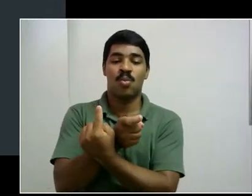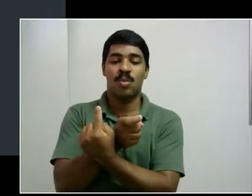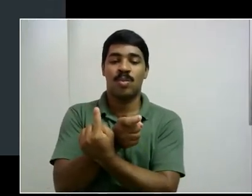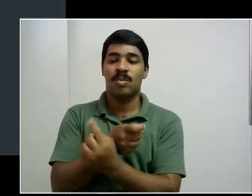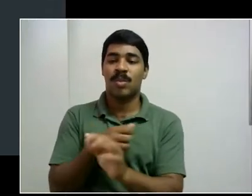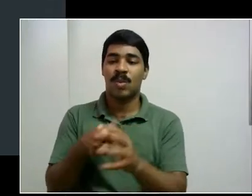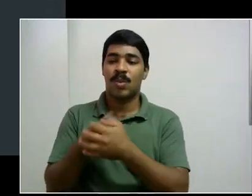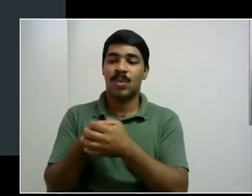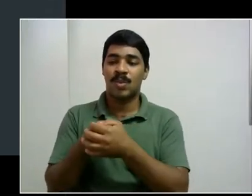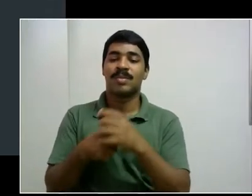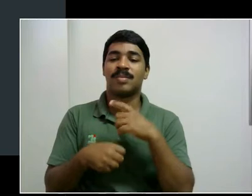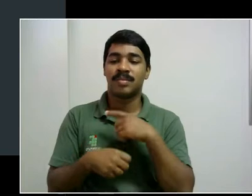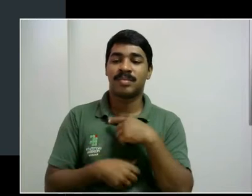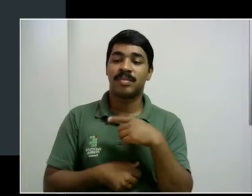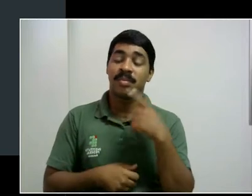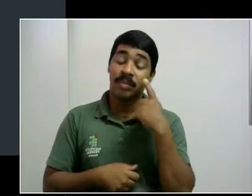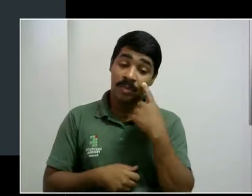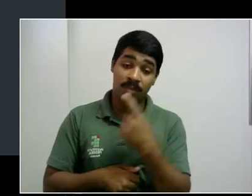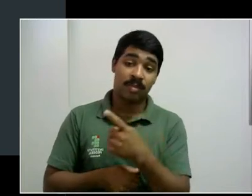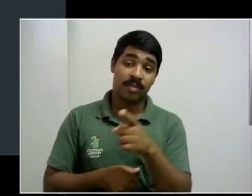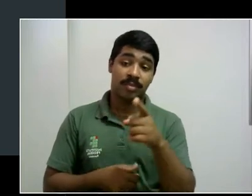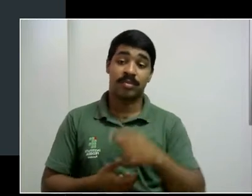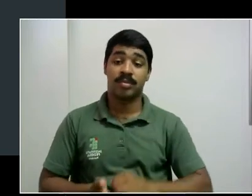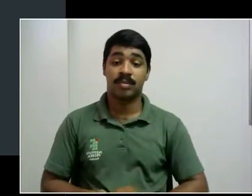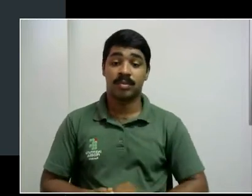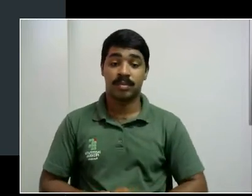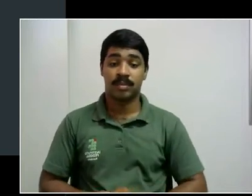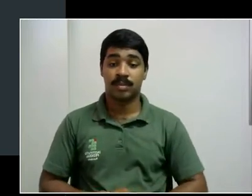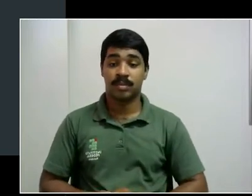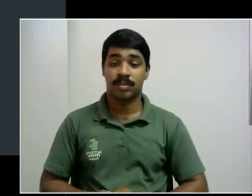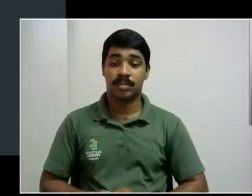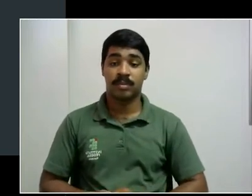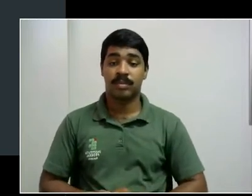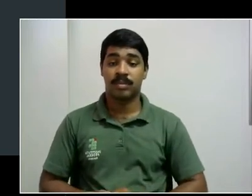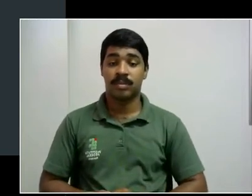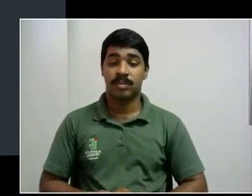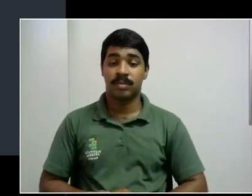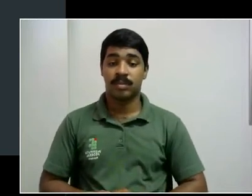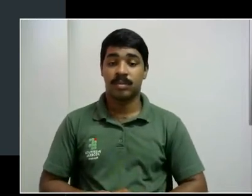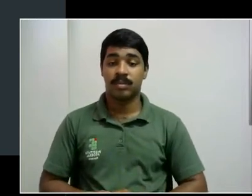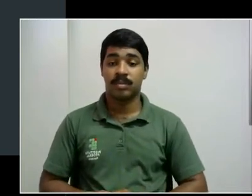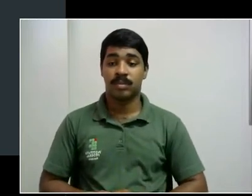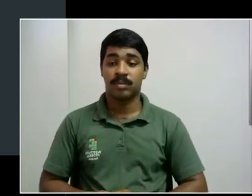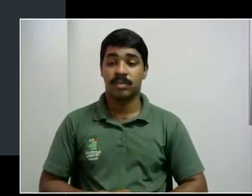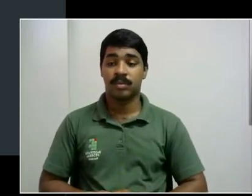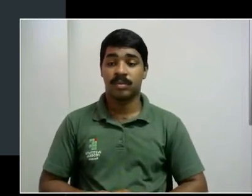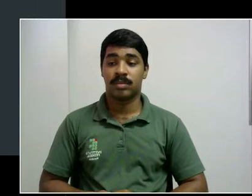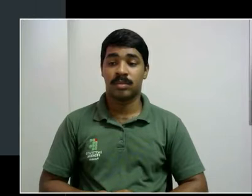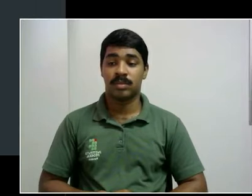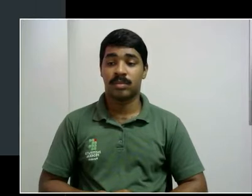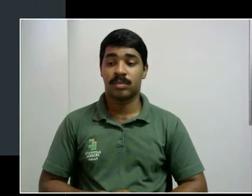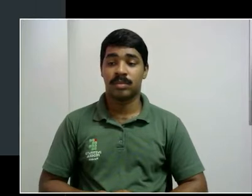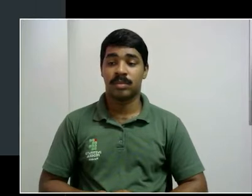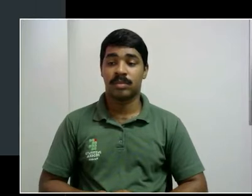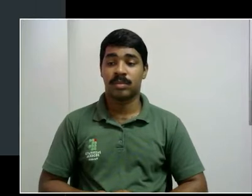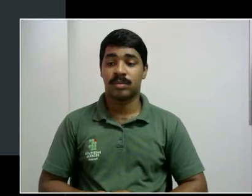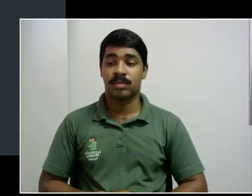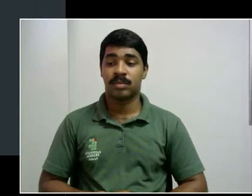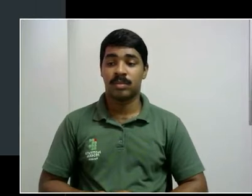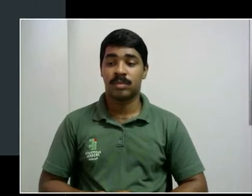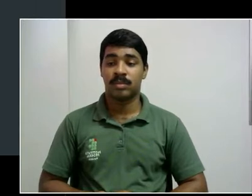número positivo, a função é crescente. Tá? O quarto exemplo, y igual a menos 5